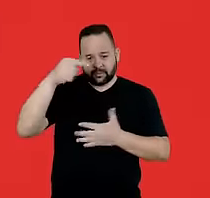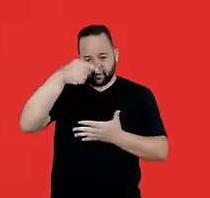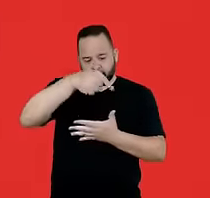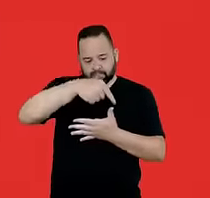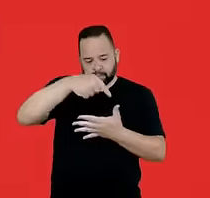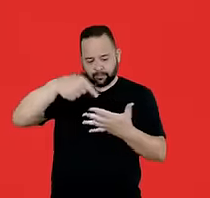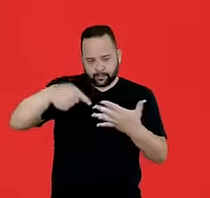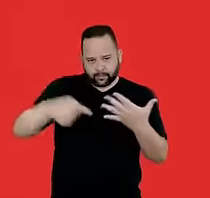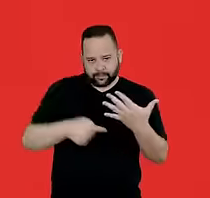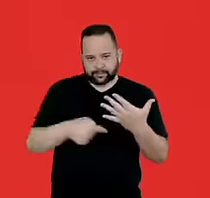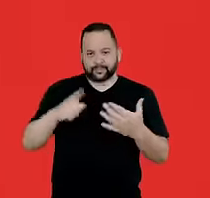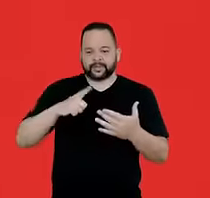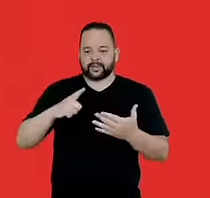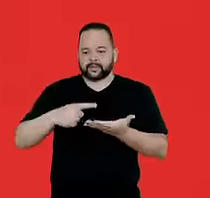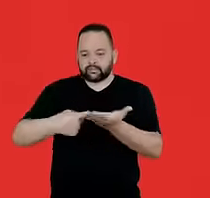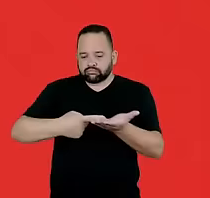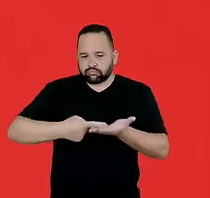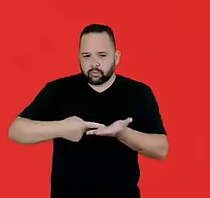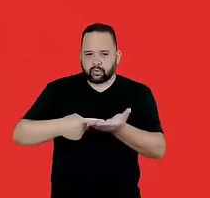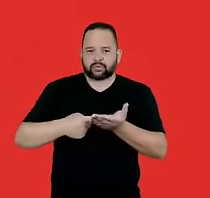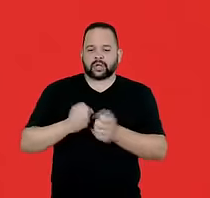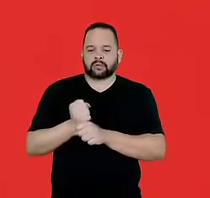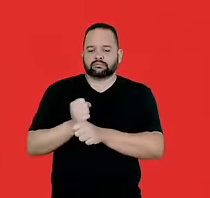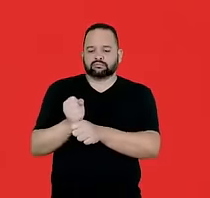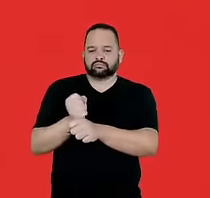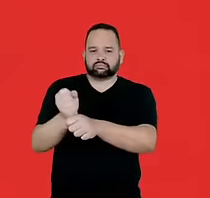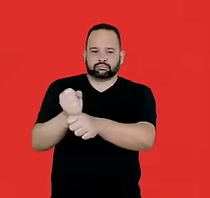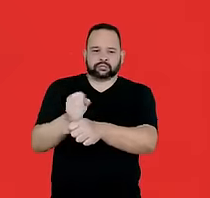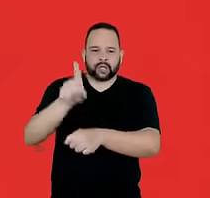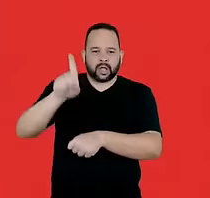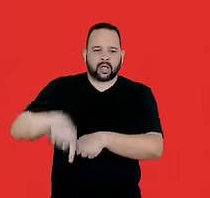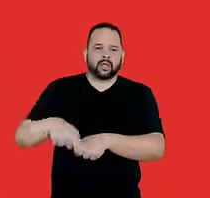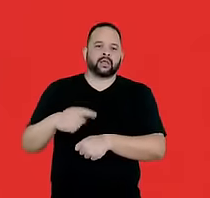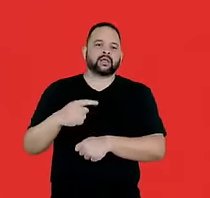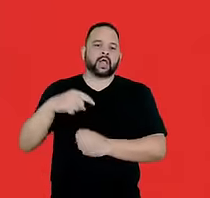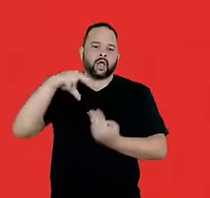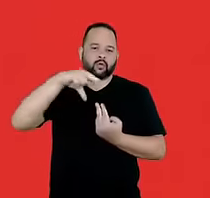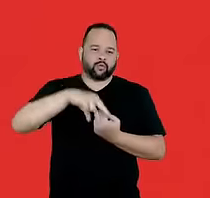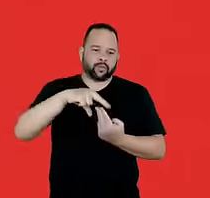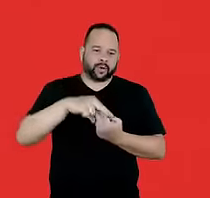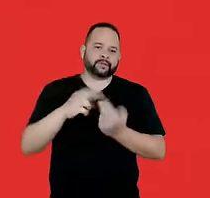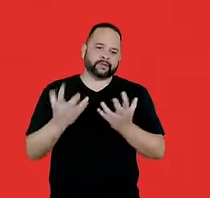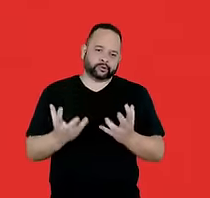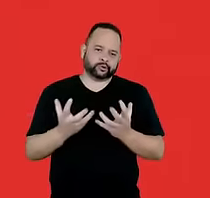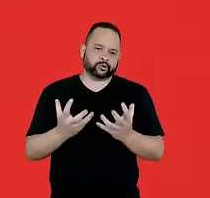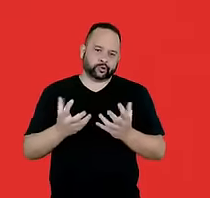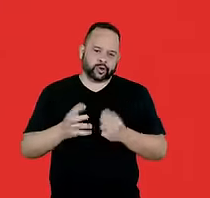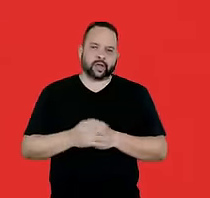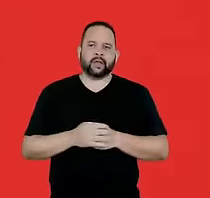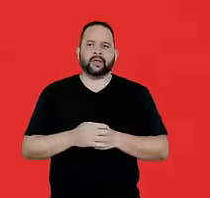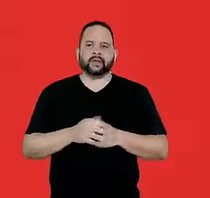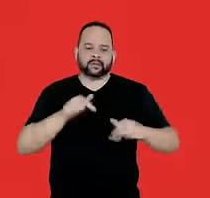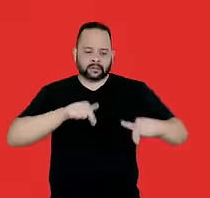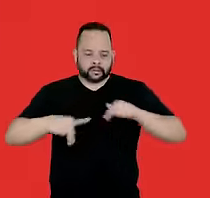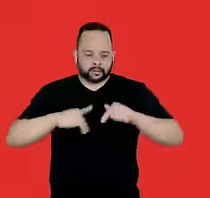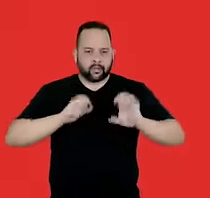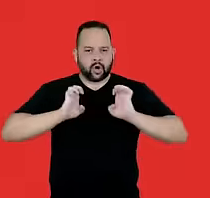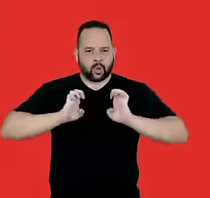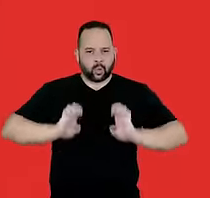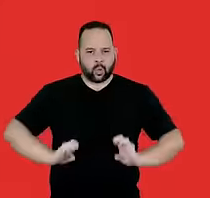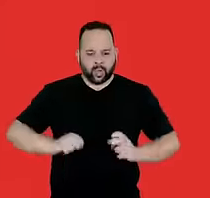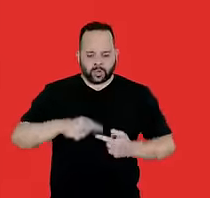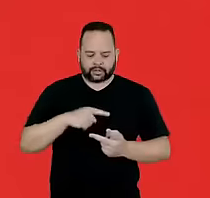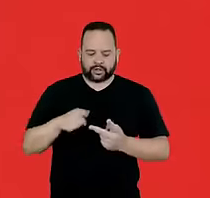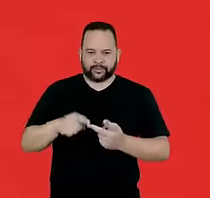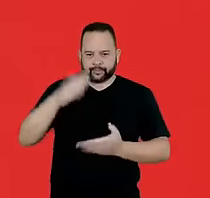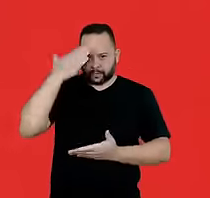de longo prazo que é isso que o Bradesco eh sempre procura fazer pautados pela ética pela confiança pela transparência